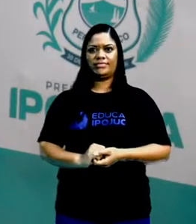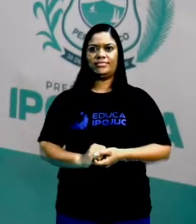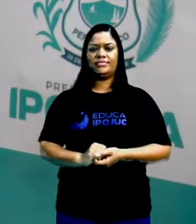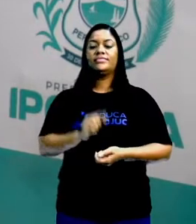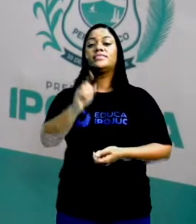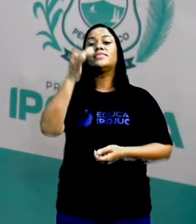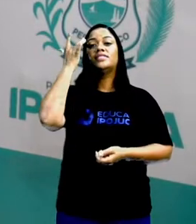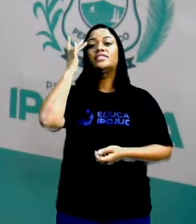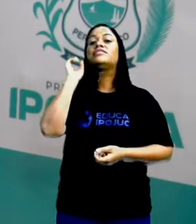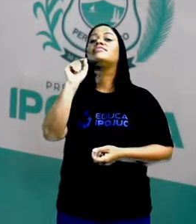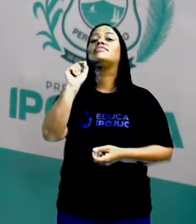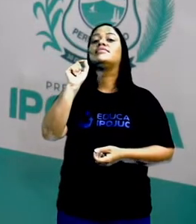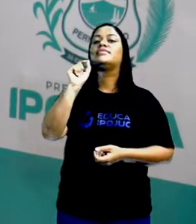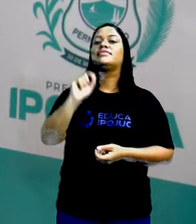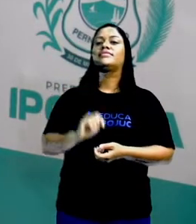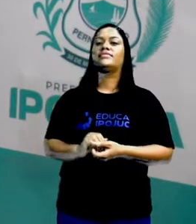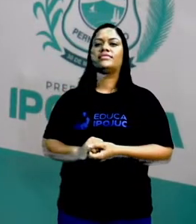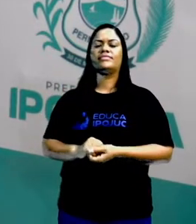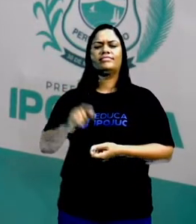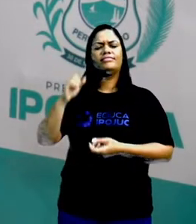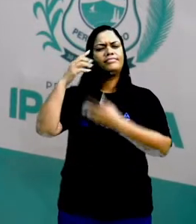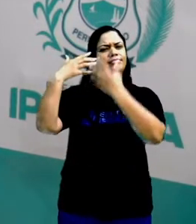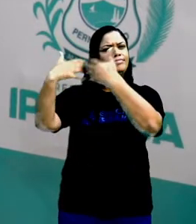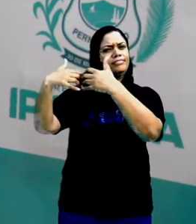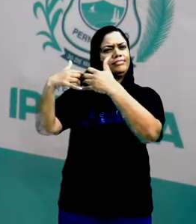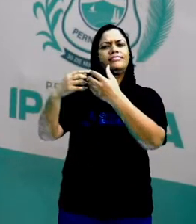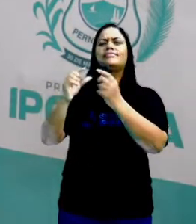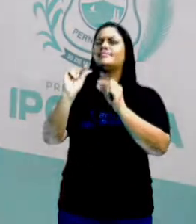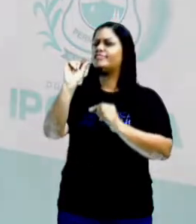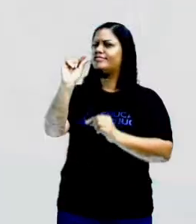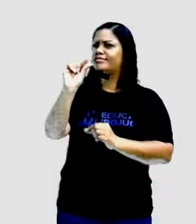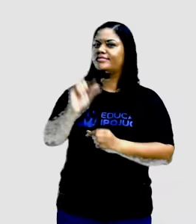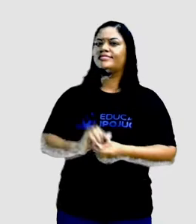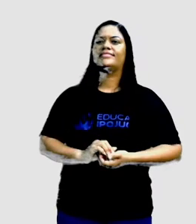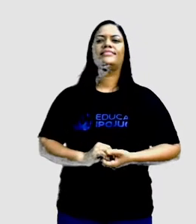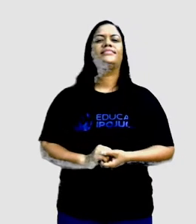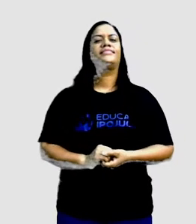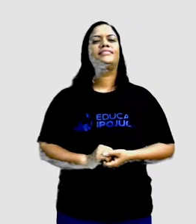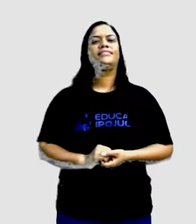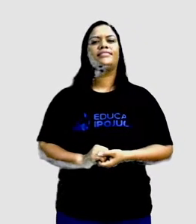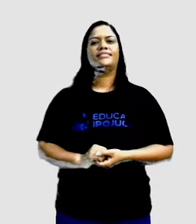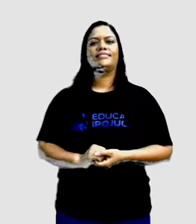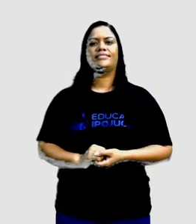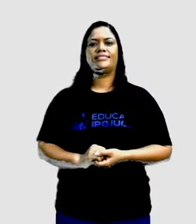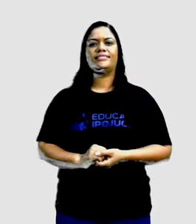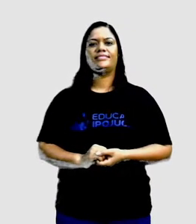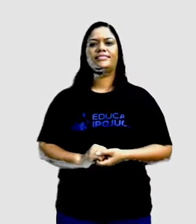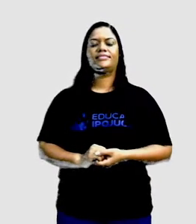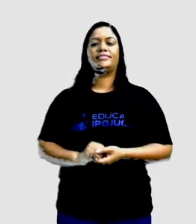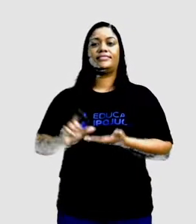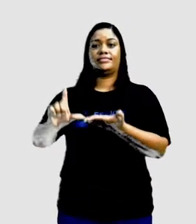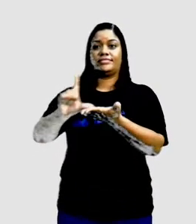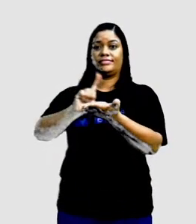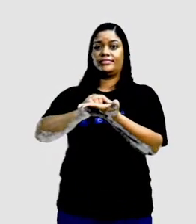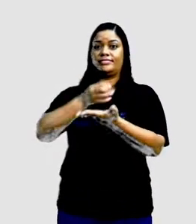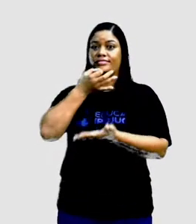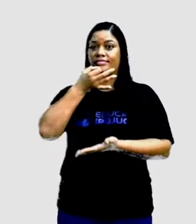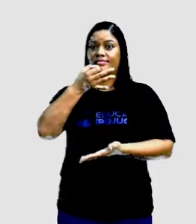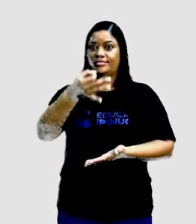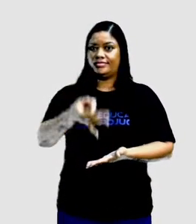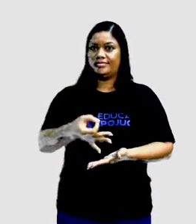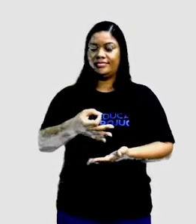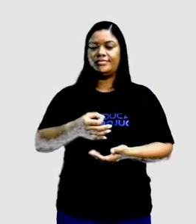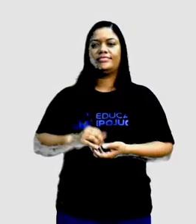que você pensa sobre isso? Reflete aí um pouquinho. Então, olha só, artigo de opinião, geração do